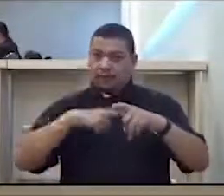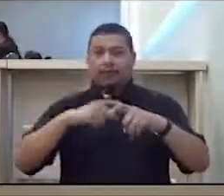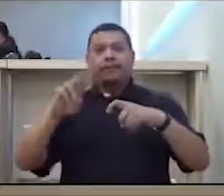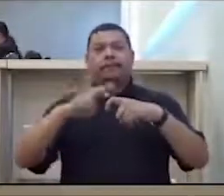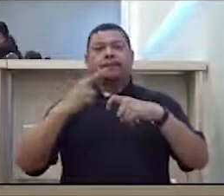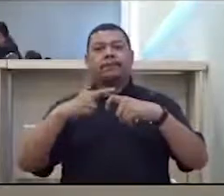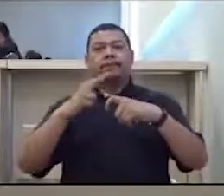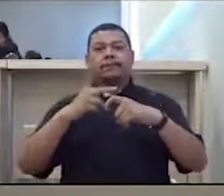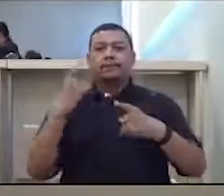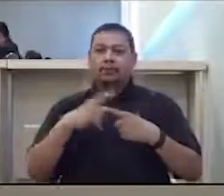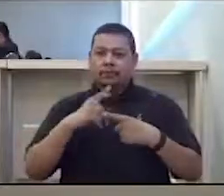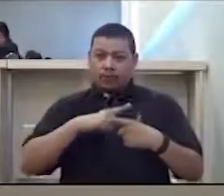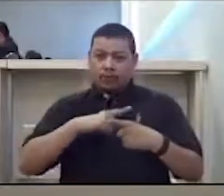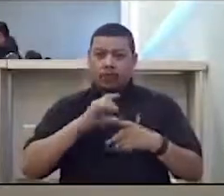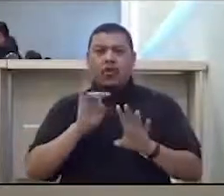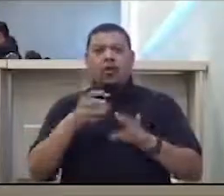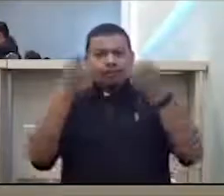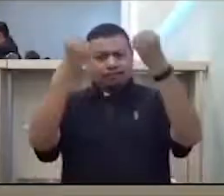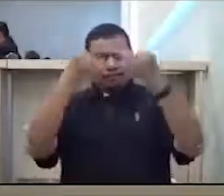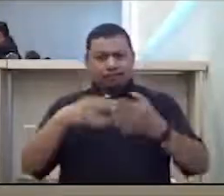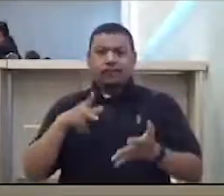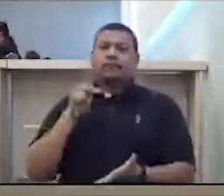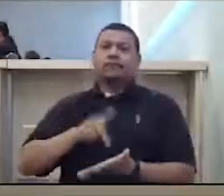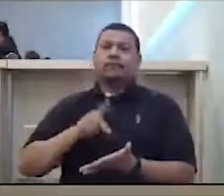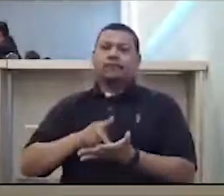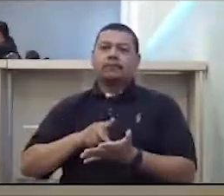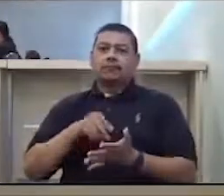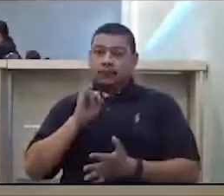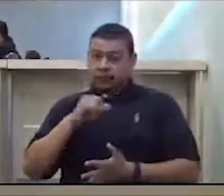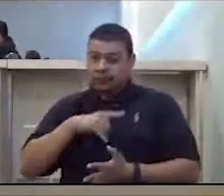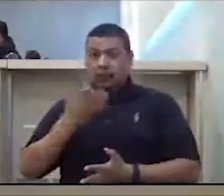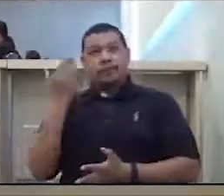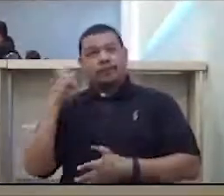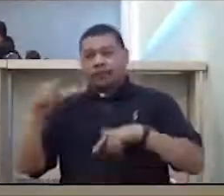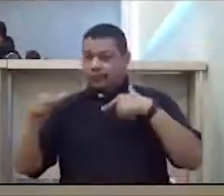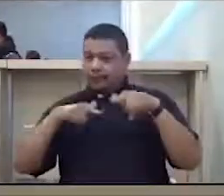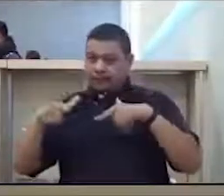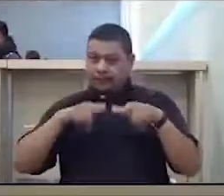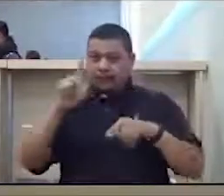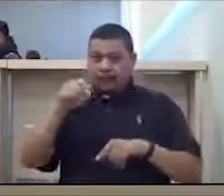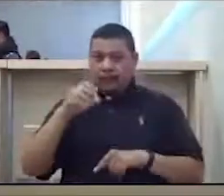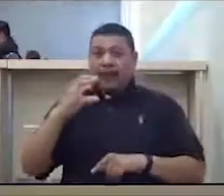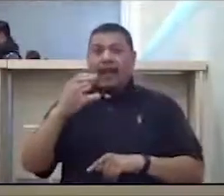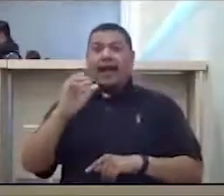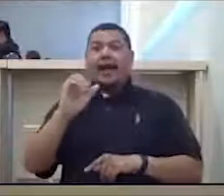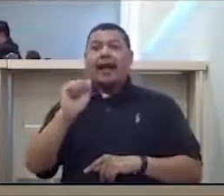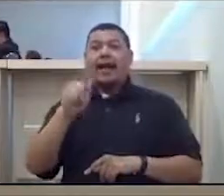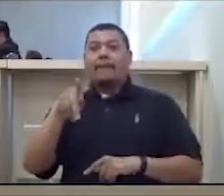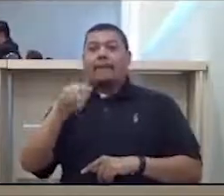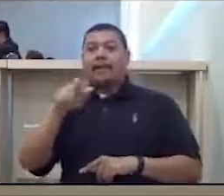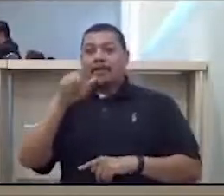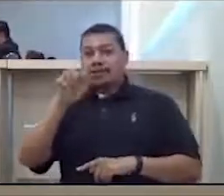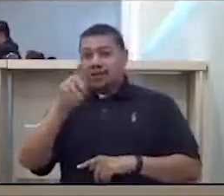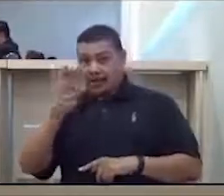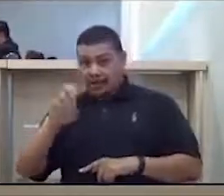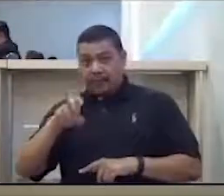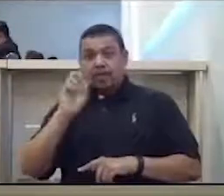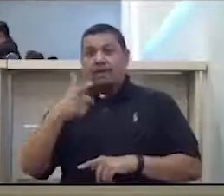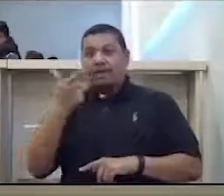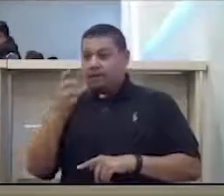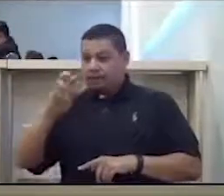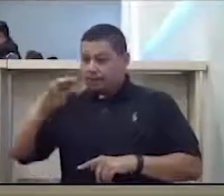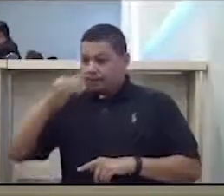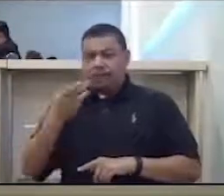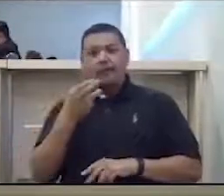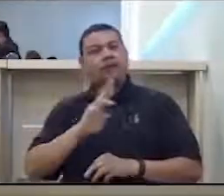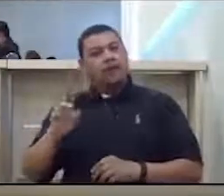Regional. E aqui, só para deixar claro, quando eu trabalhei com o ex-deputado federal Nilton Capixaba, ele colocou 20 milhões de reais, e